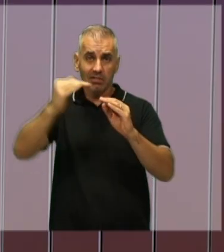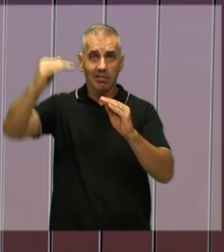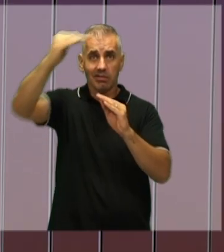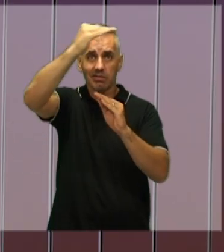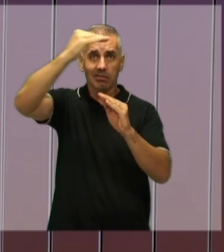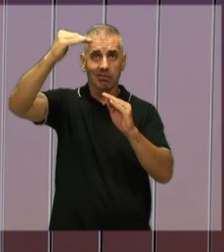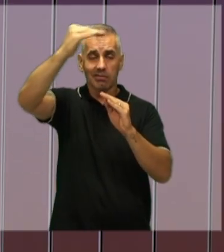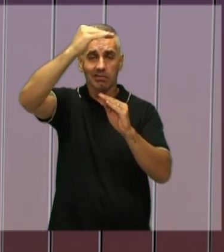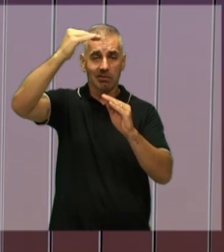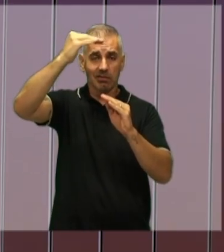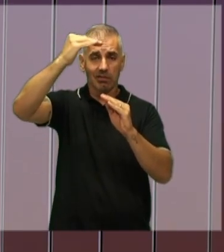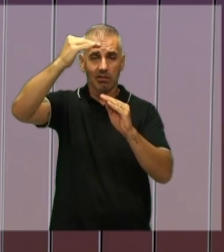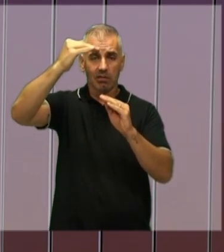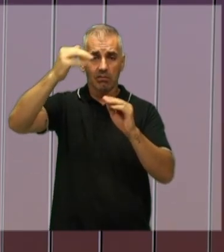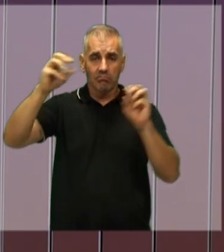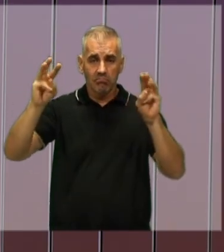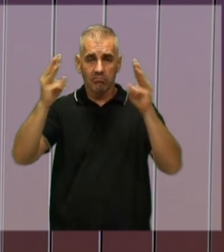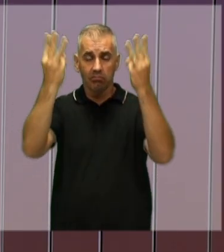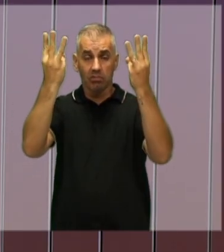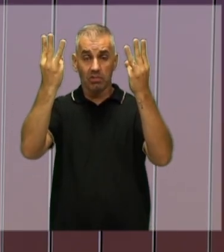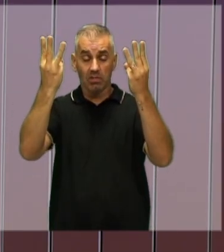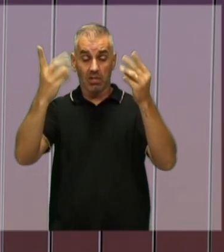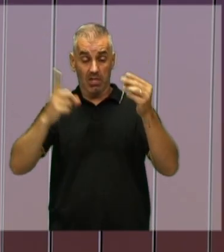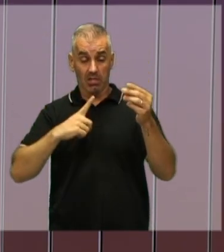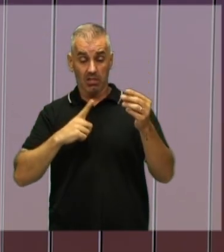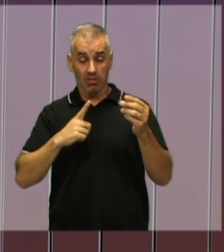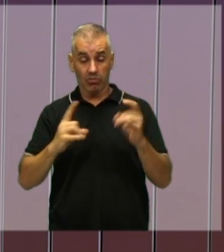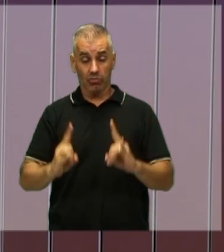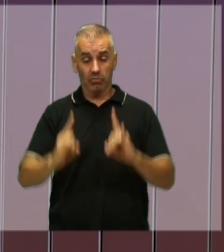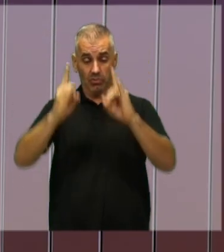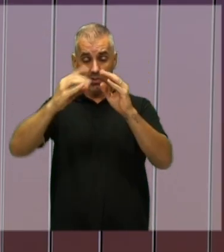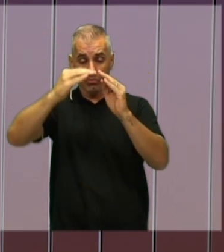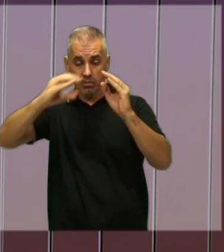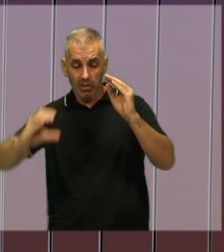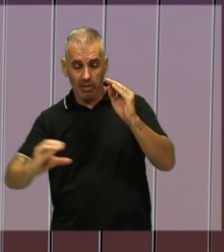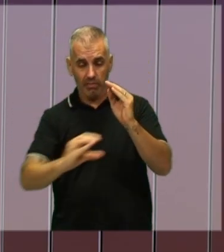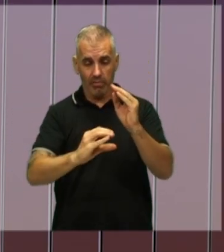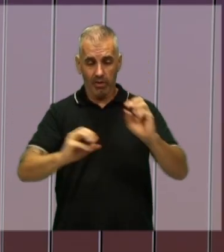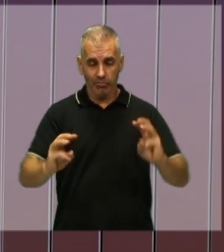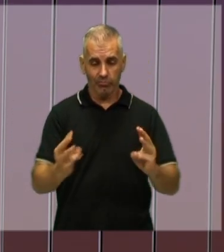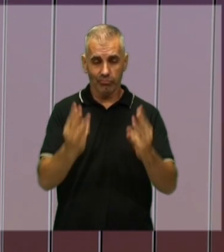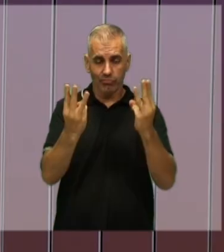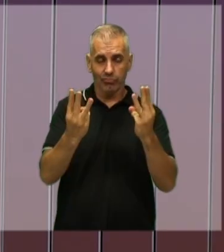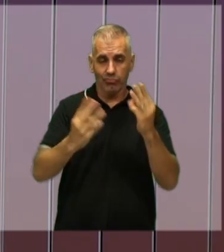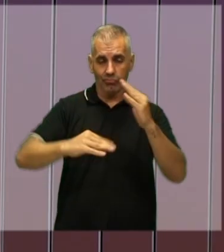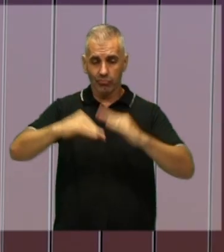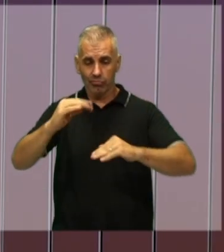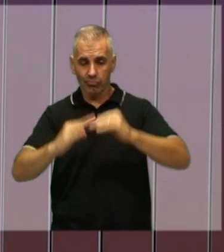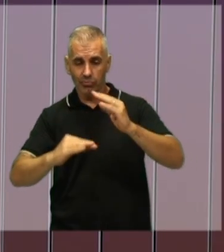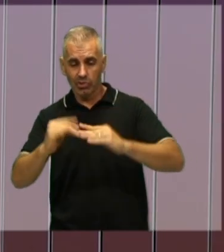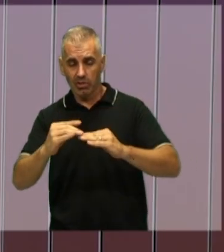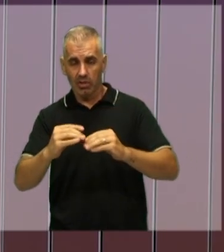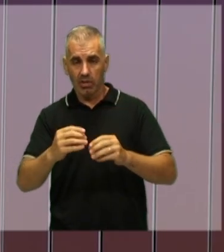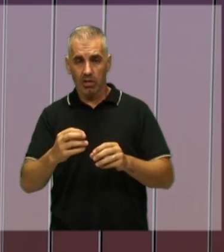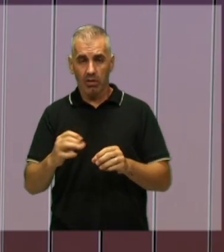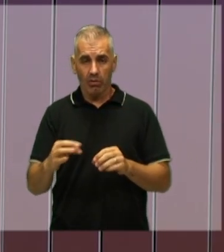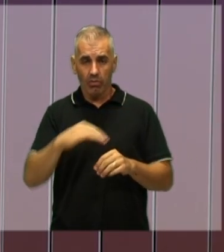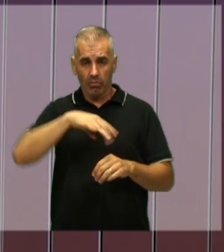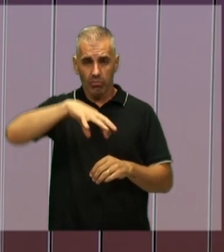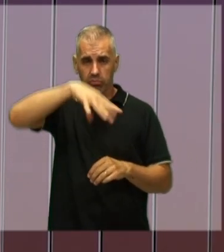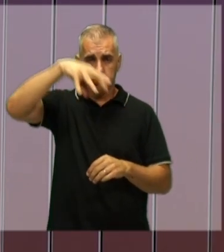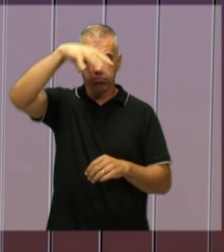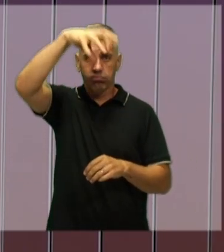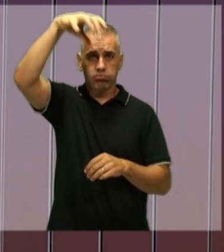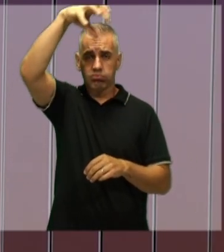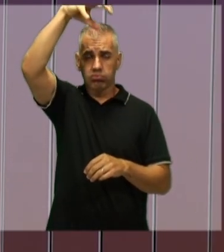no terraço. Aí não tem problema. Mas aquelas que estão embaixo, então essa fumaça e esse fuligem, ele acaba